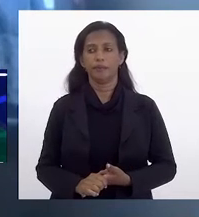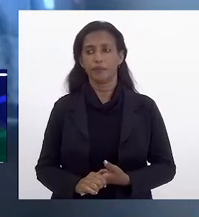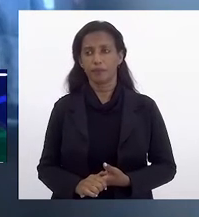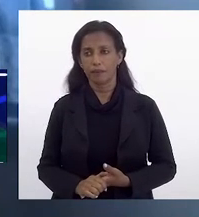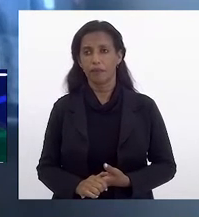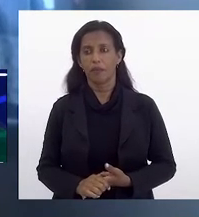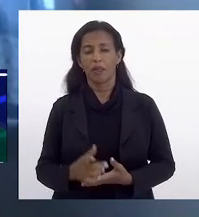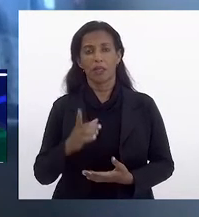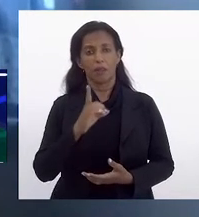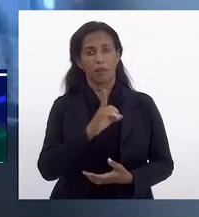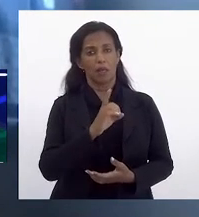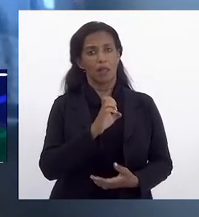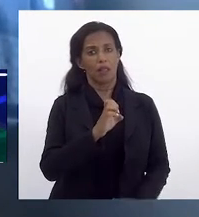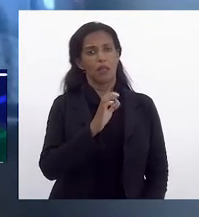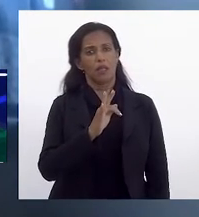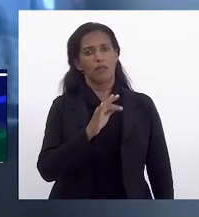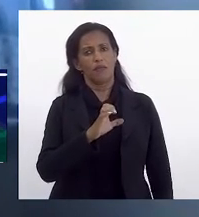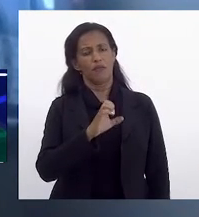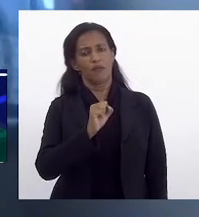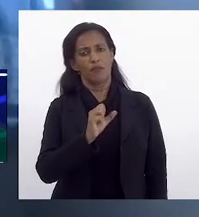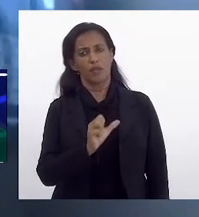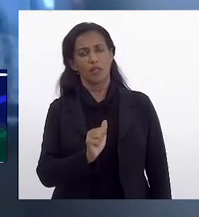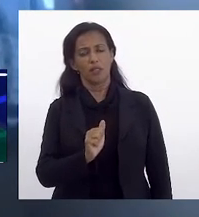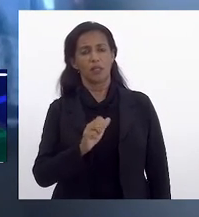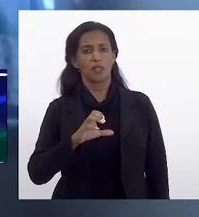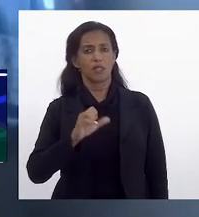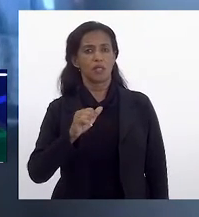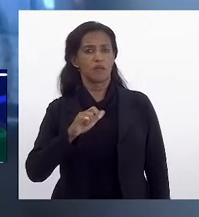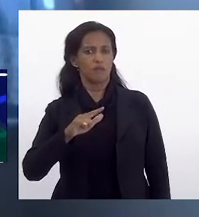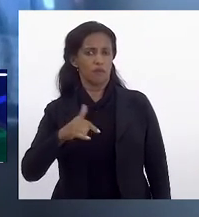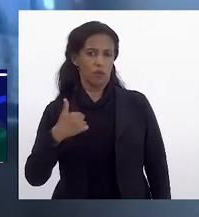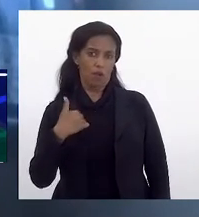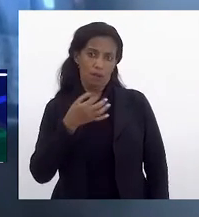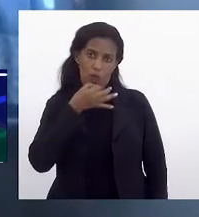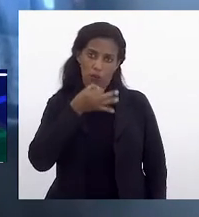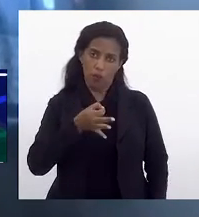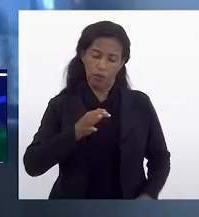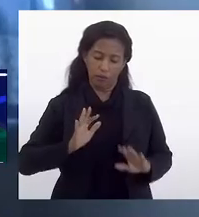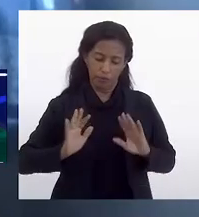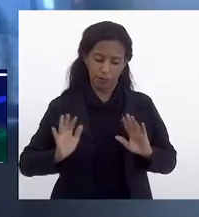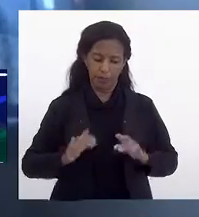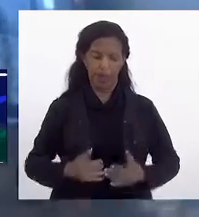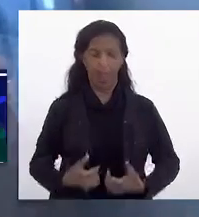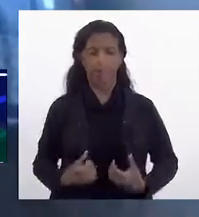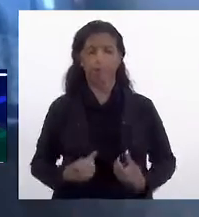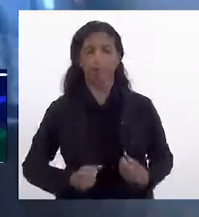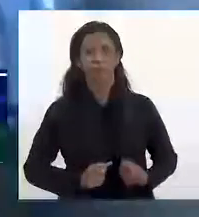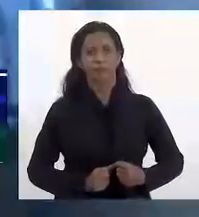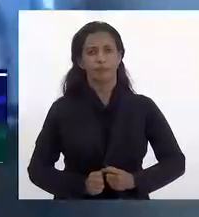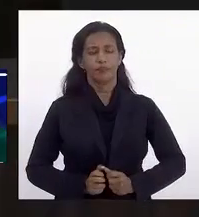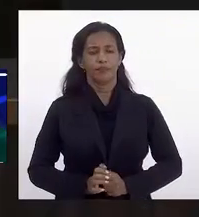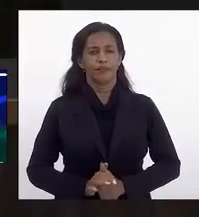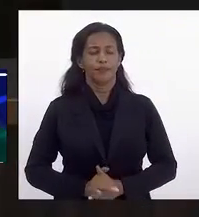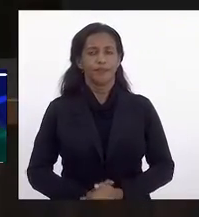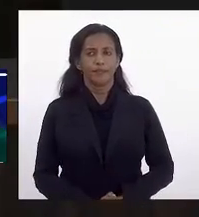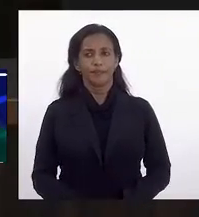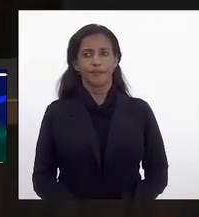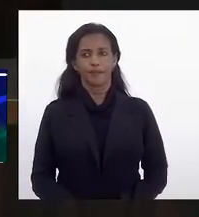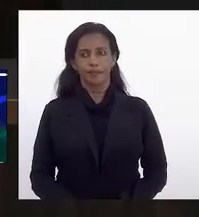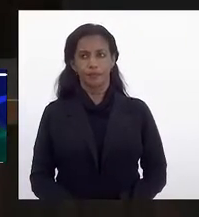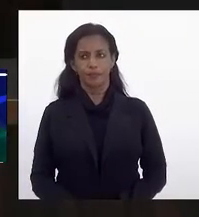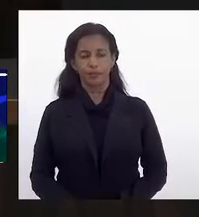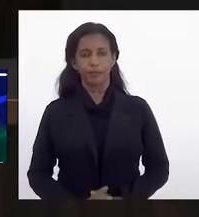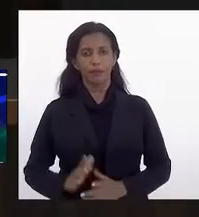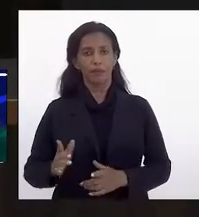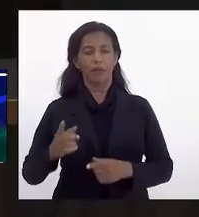a defesa civil. Esse é o meu posicionamento.